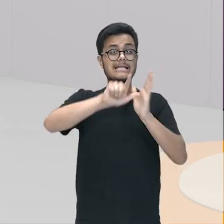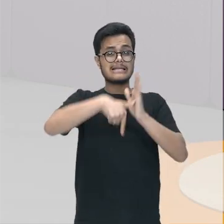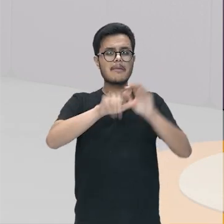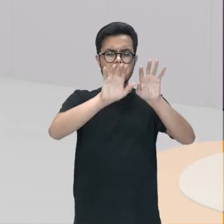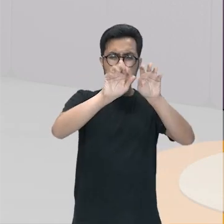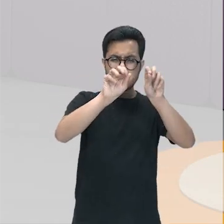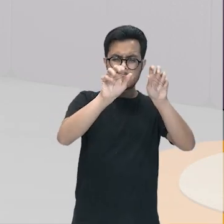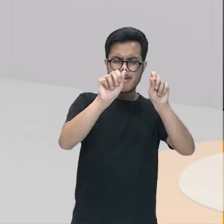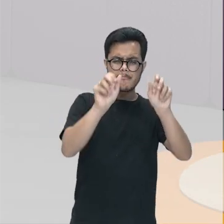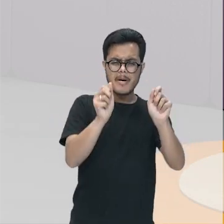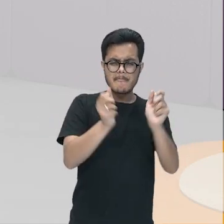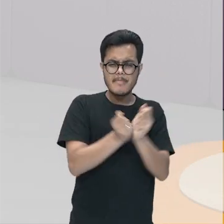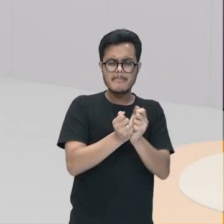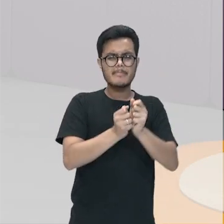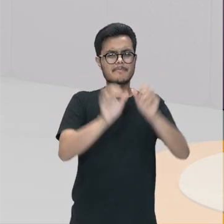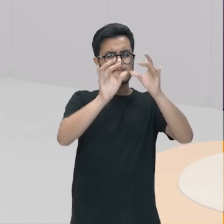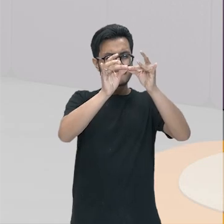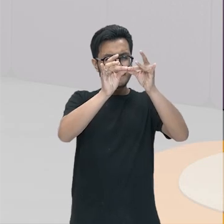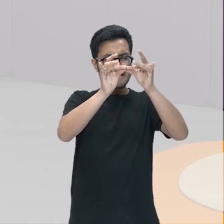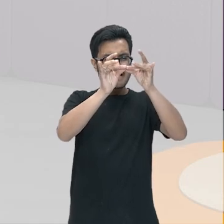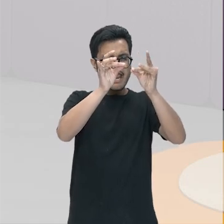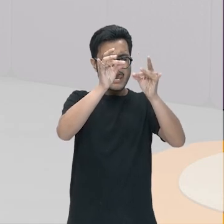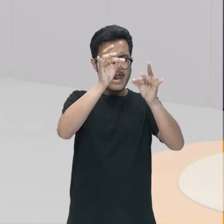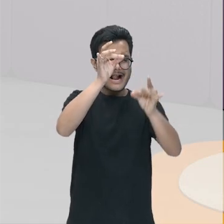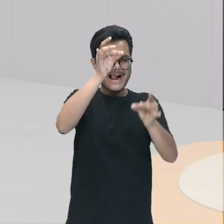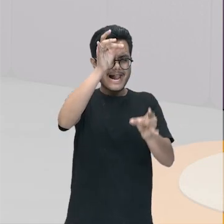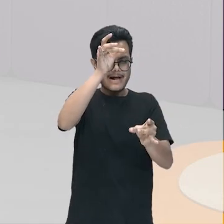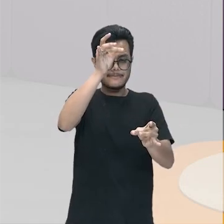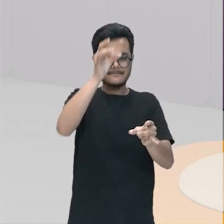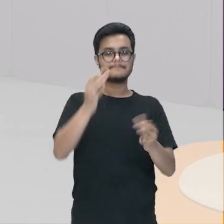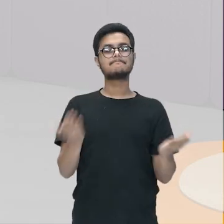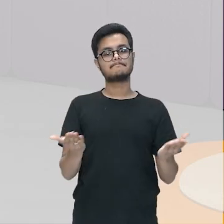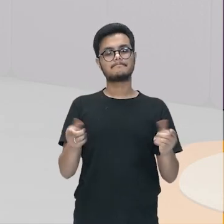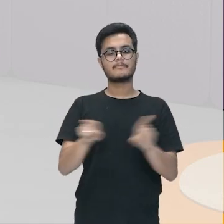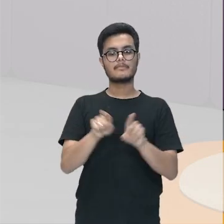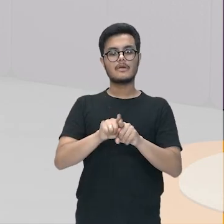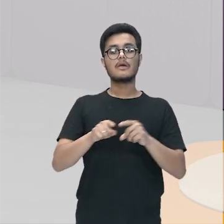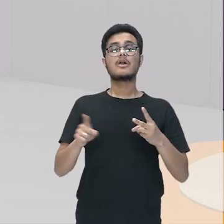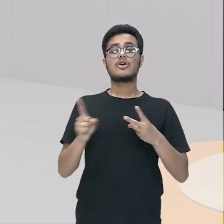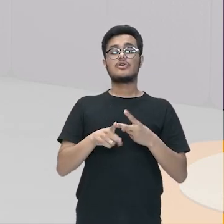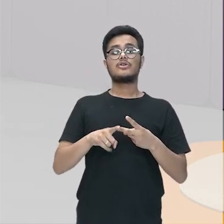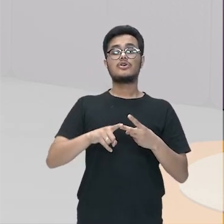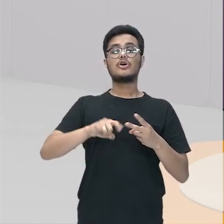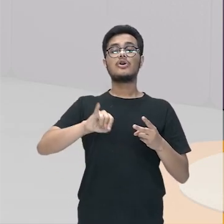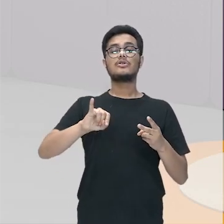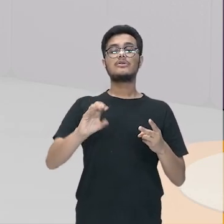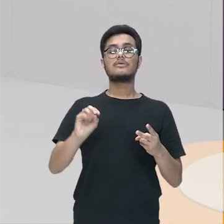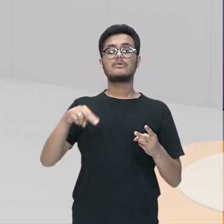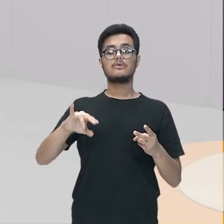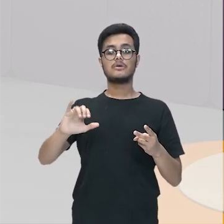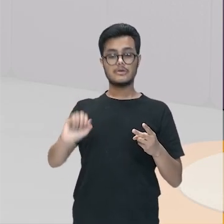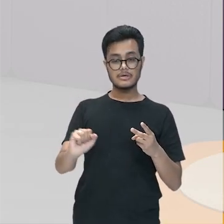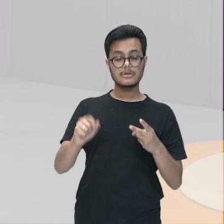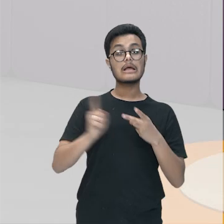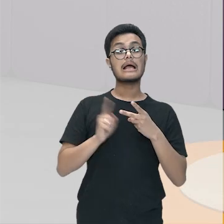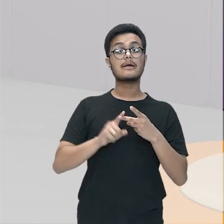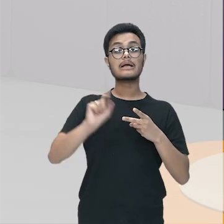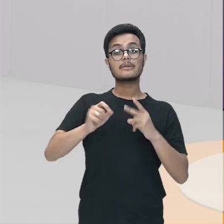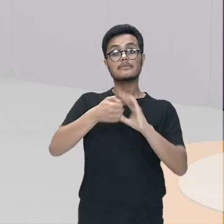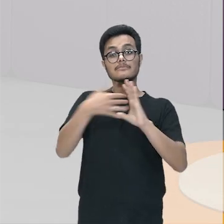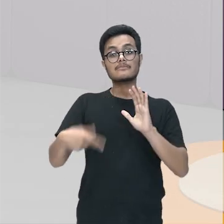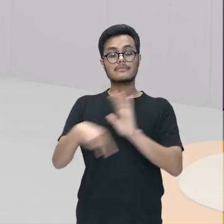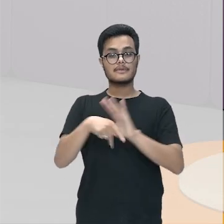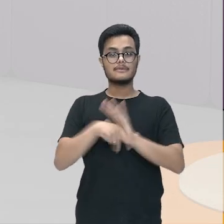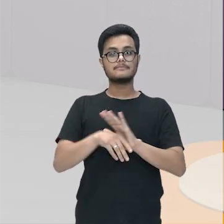é então aí o jônico ou coluna jônica, possui um caráter voltado ao sexo feminino, voltada à beleza suave